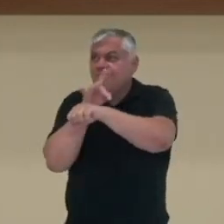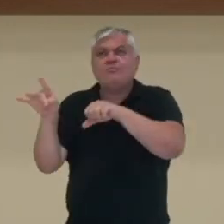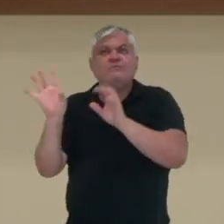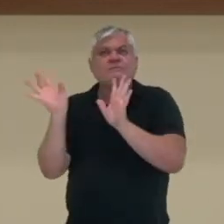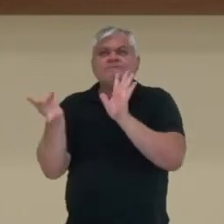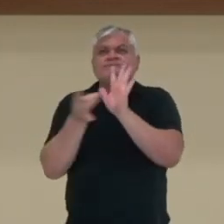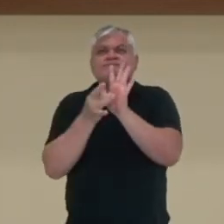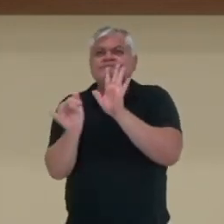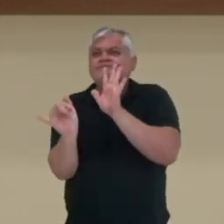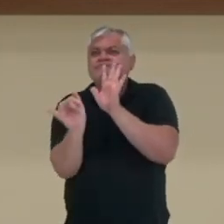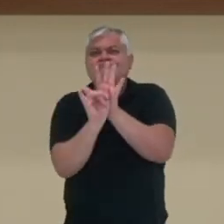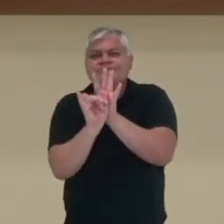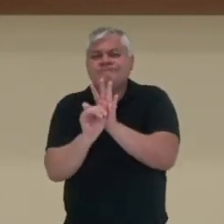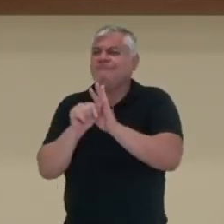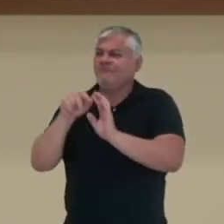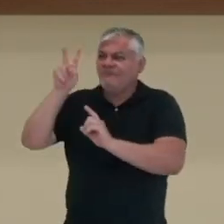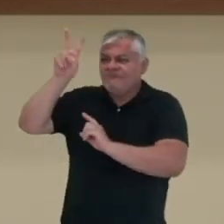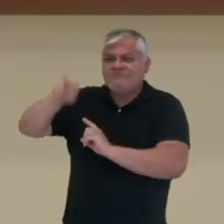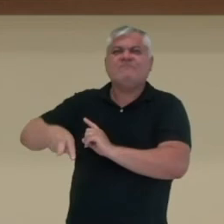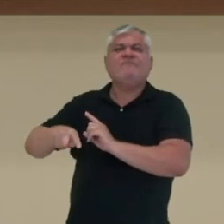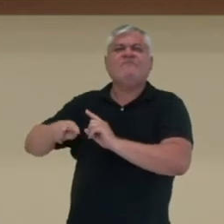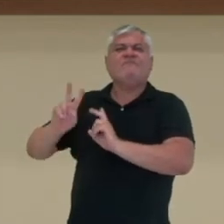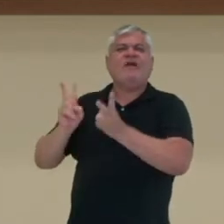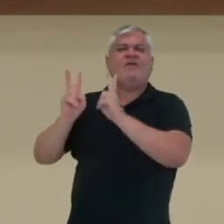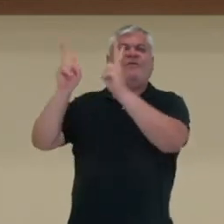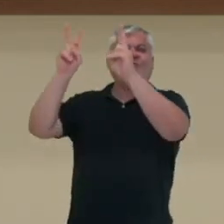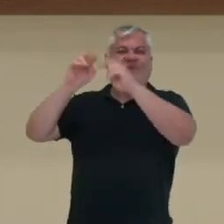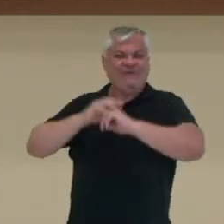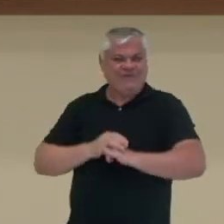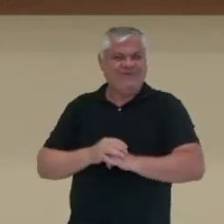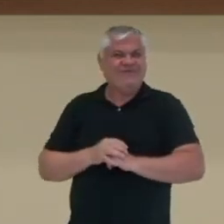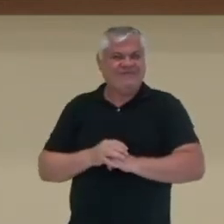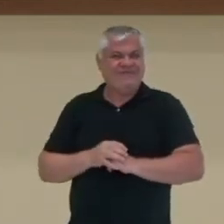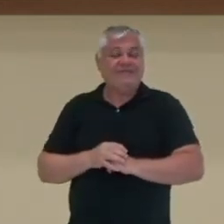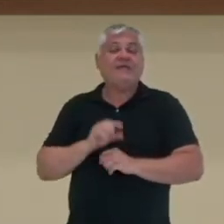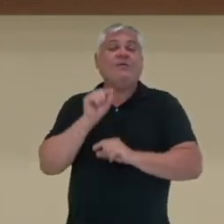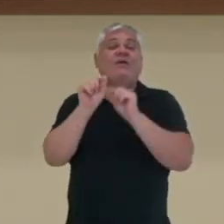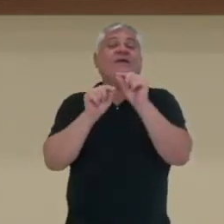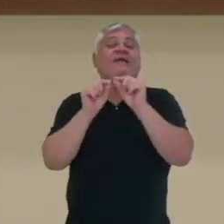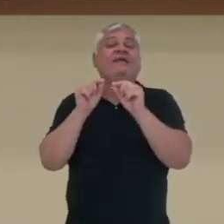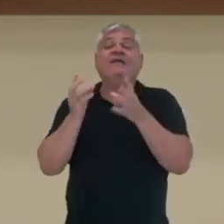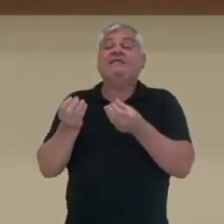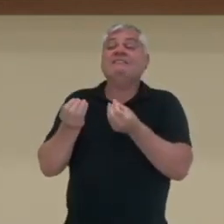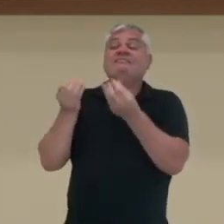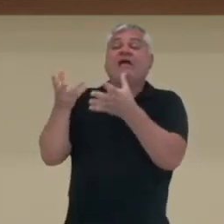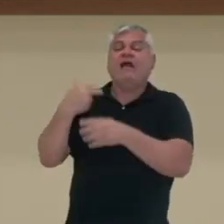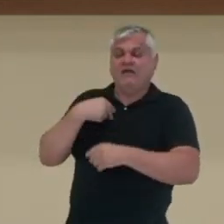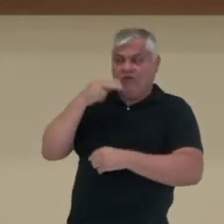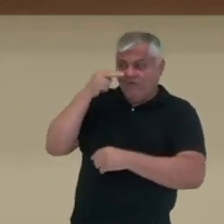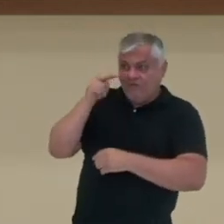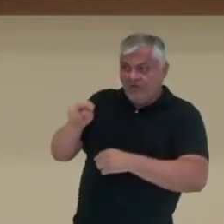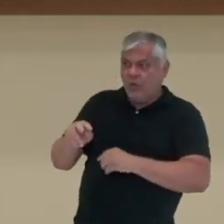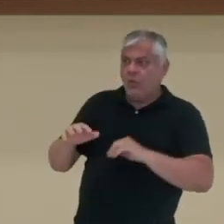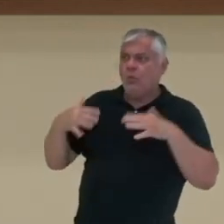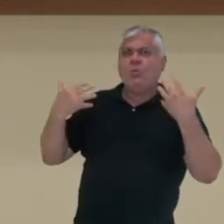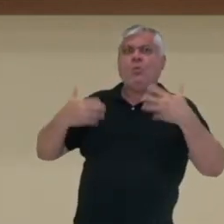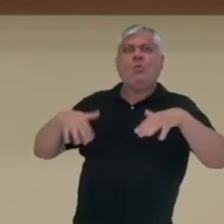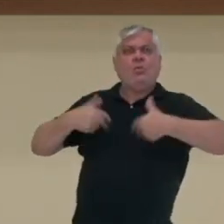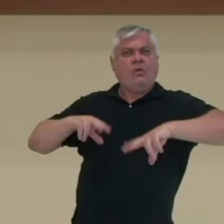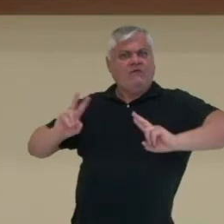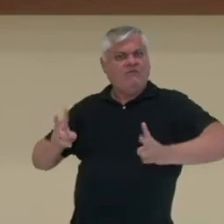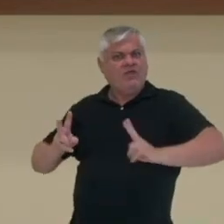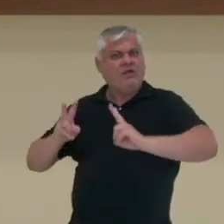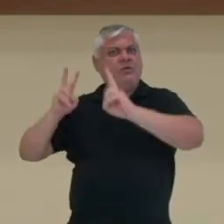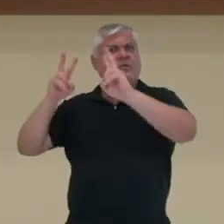autêntica, digna de ser reconhecida como arte, e quem vai dar esse olhar, esse primeiro olhar para uma obra importante